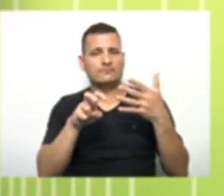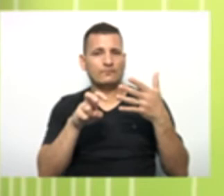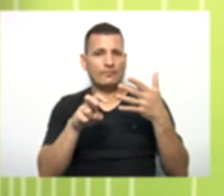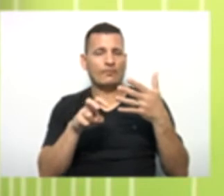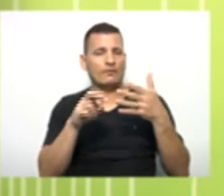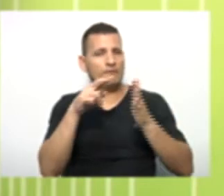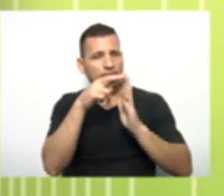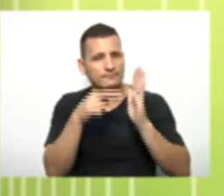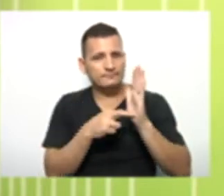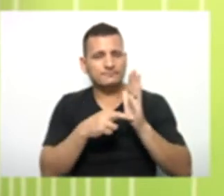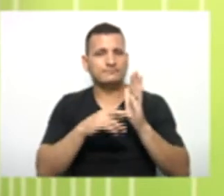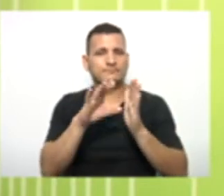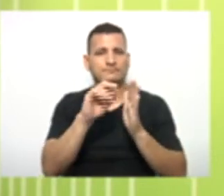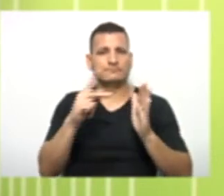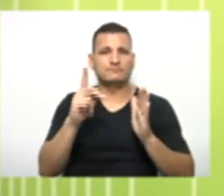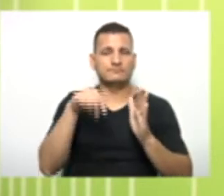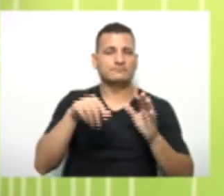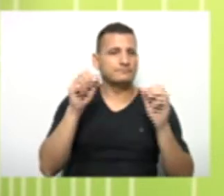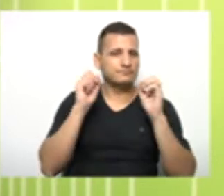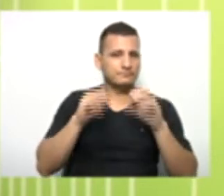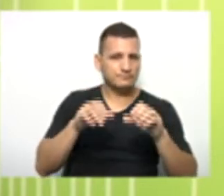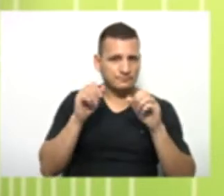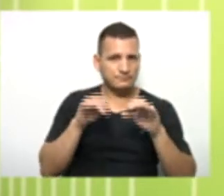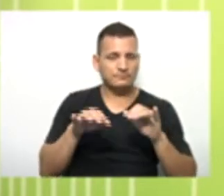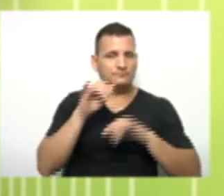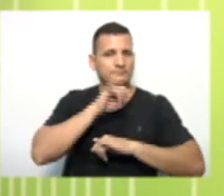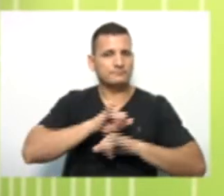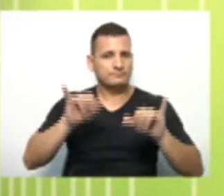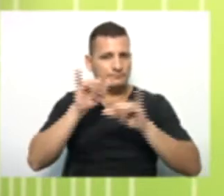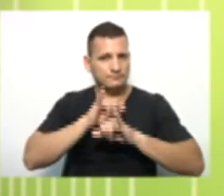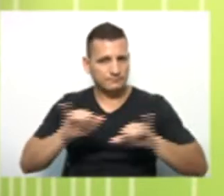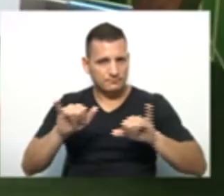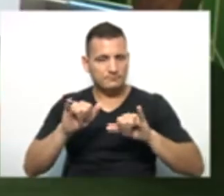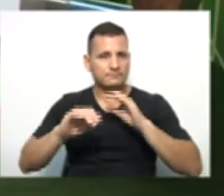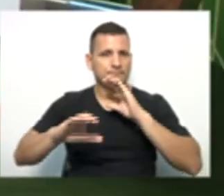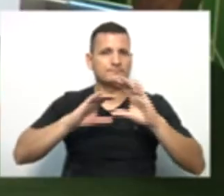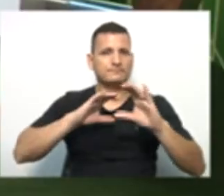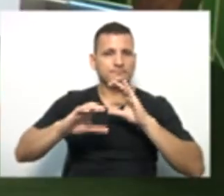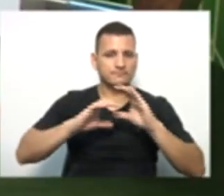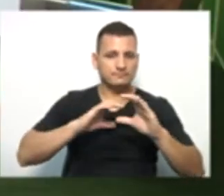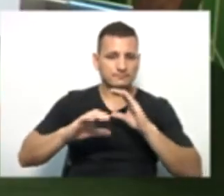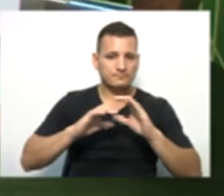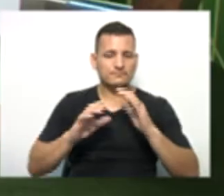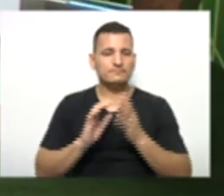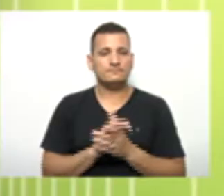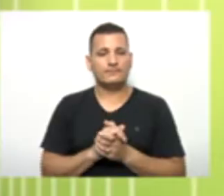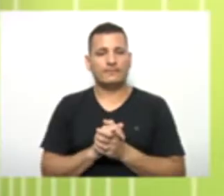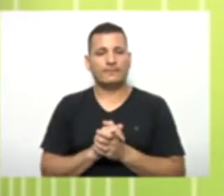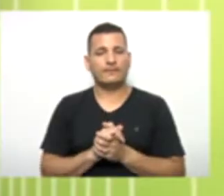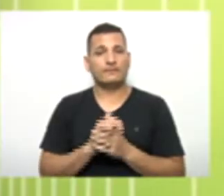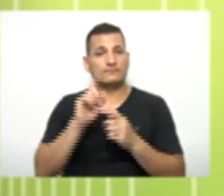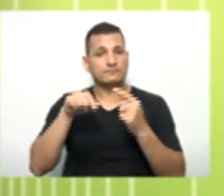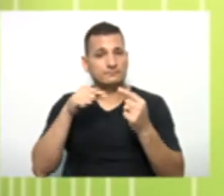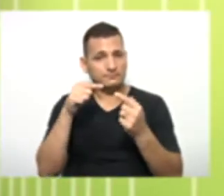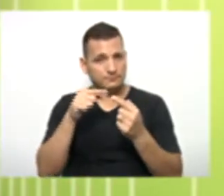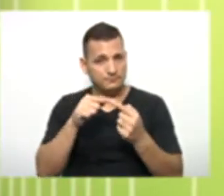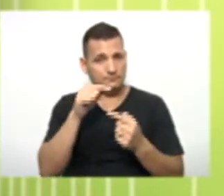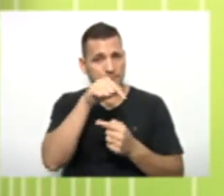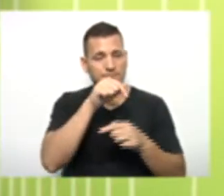é educação, informação Comunicação. e comunicação. Então, o objetivo